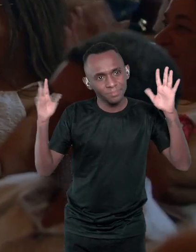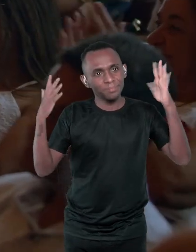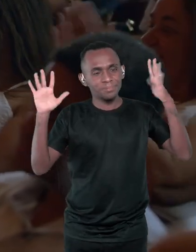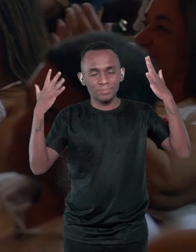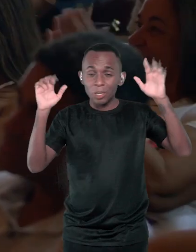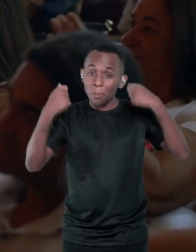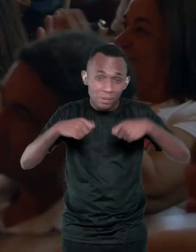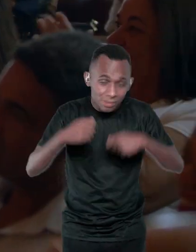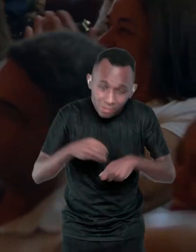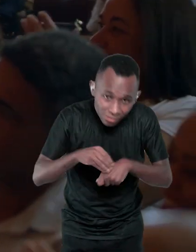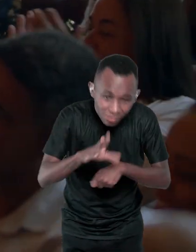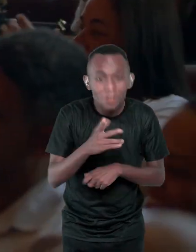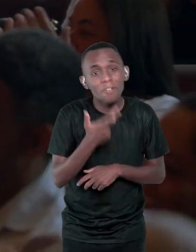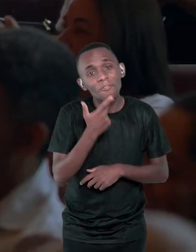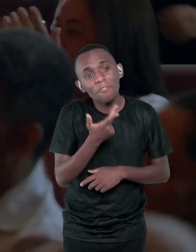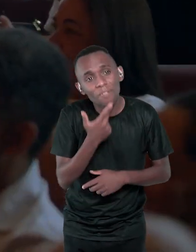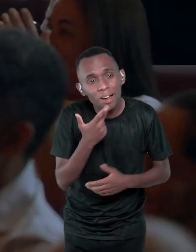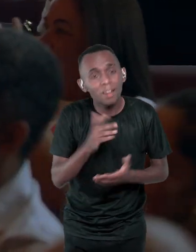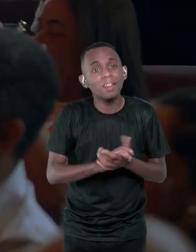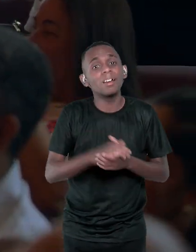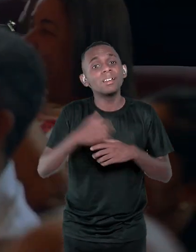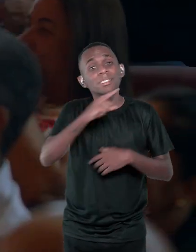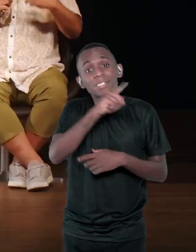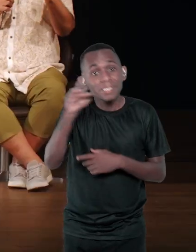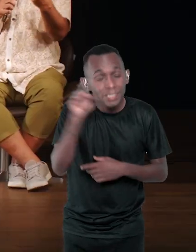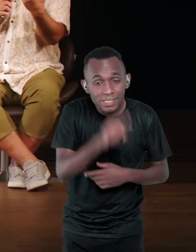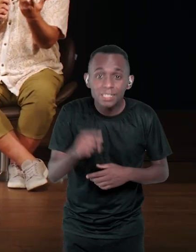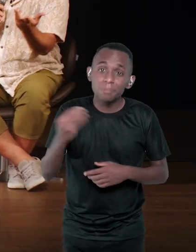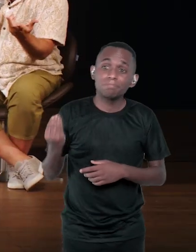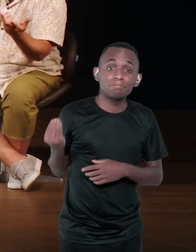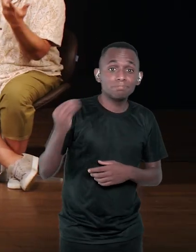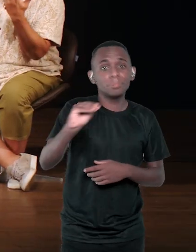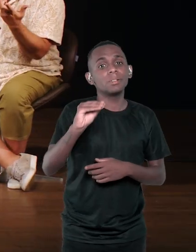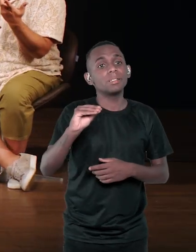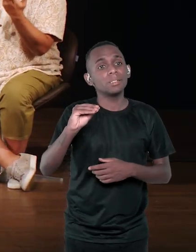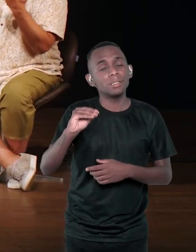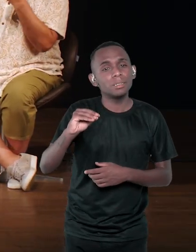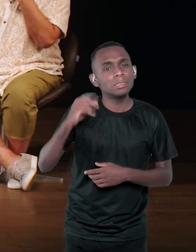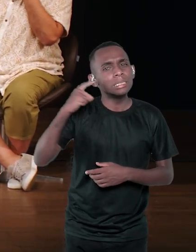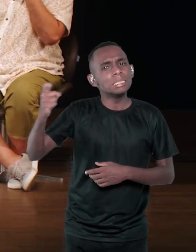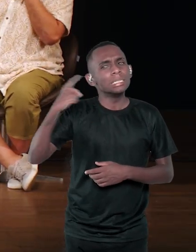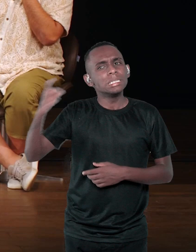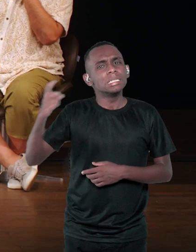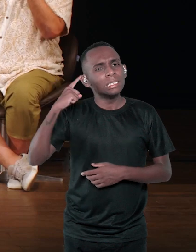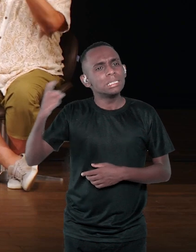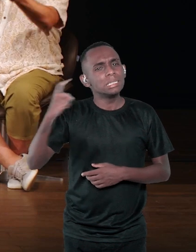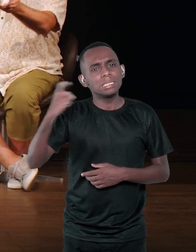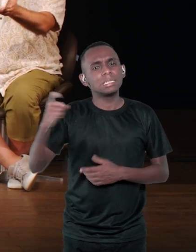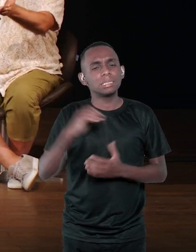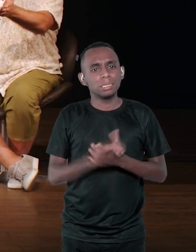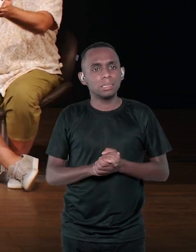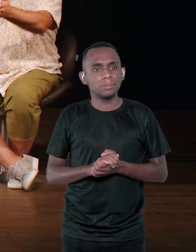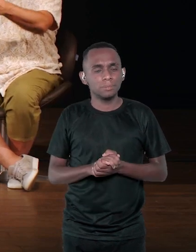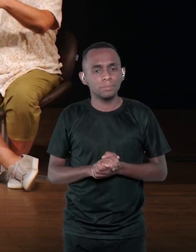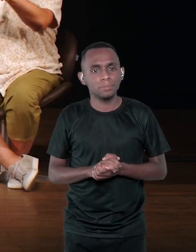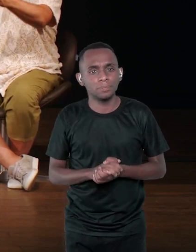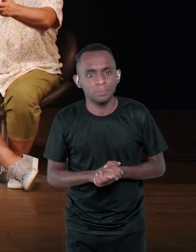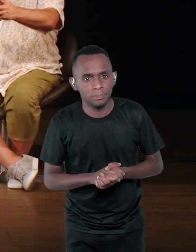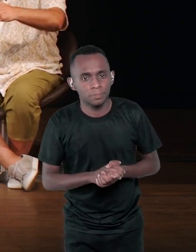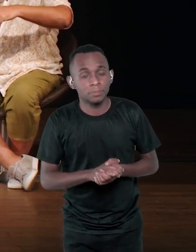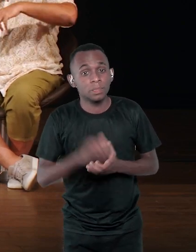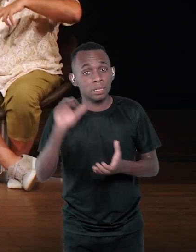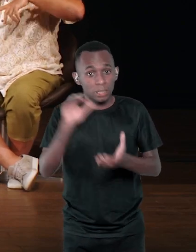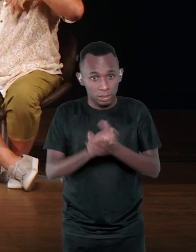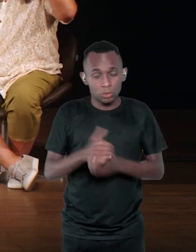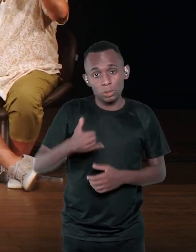eu tenho que estar nessa história. O público aplaude a fala de Zeca. E é o zumbido, ela fala... Ela casou aos